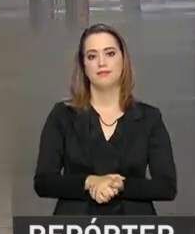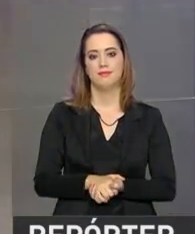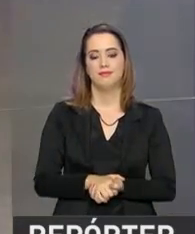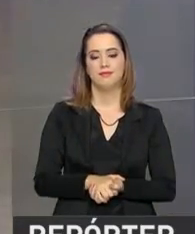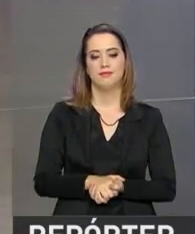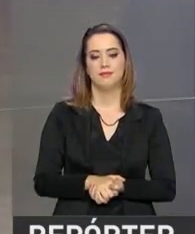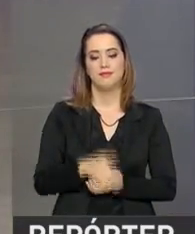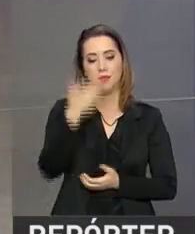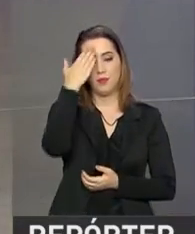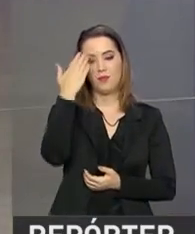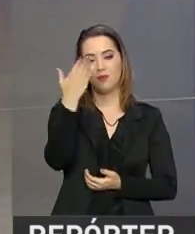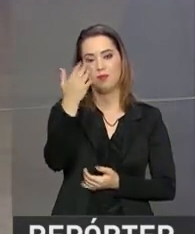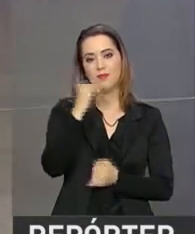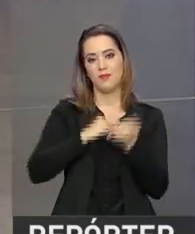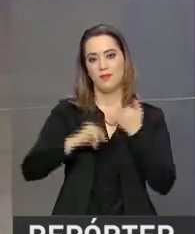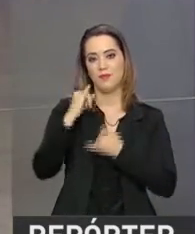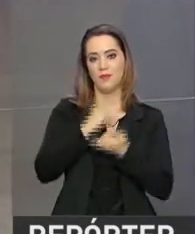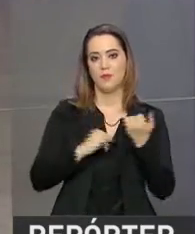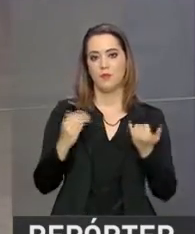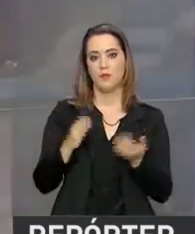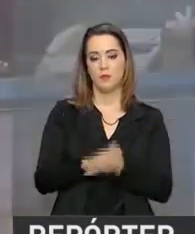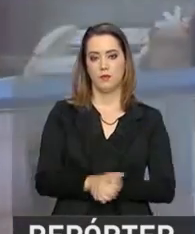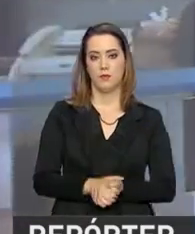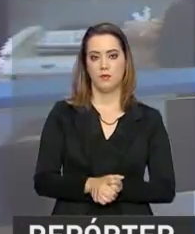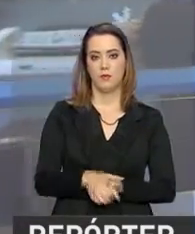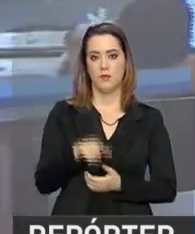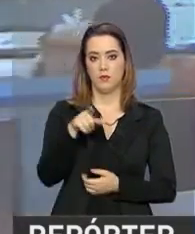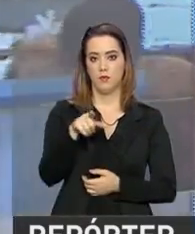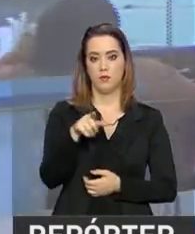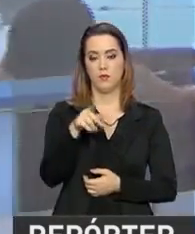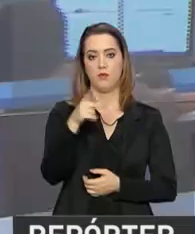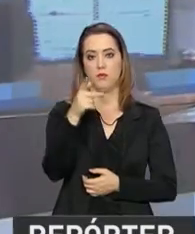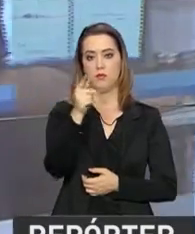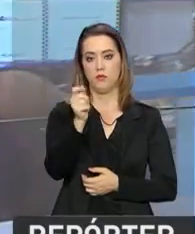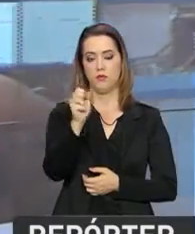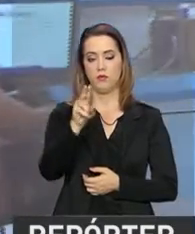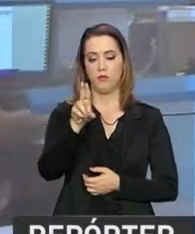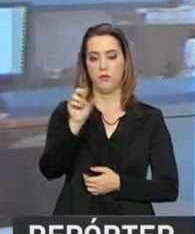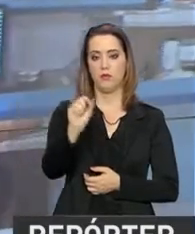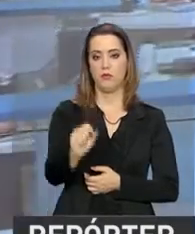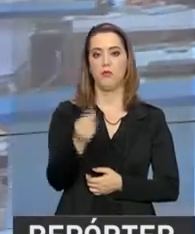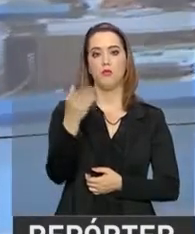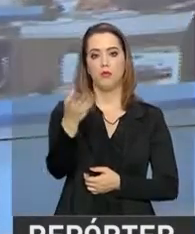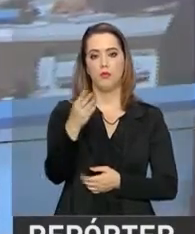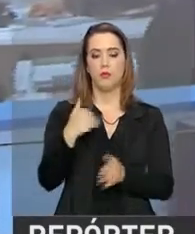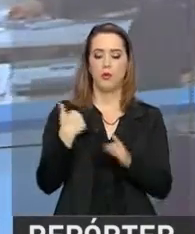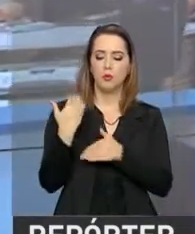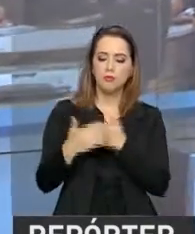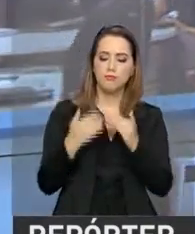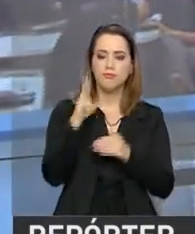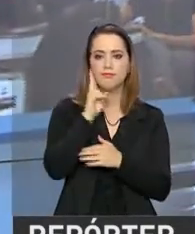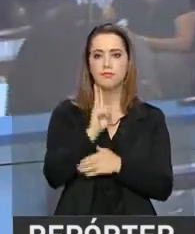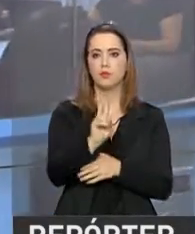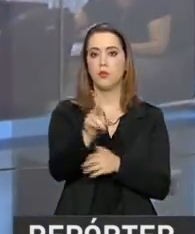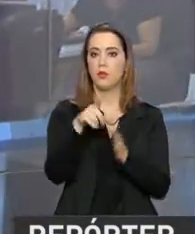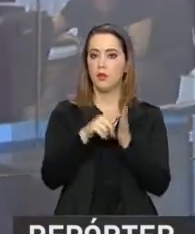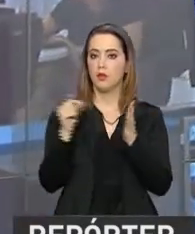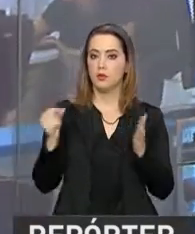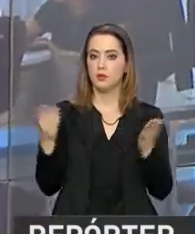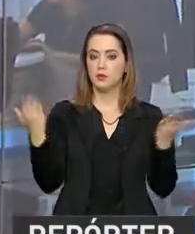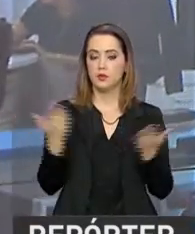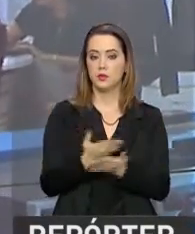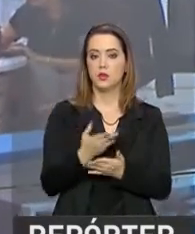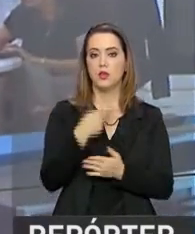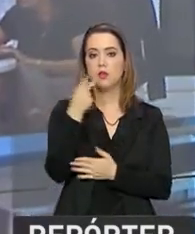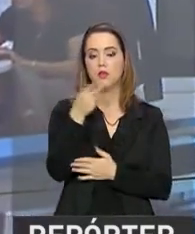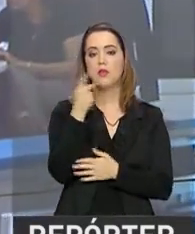Leandro. Obrigado, Paulo, pelas suas informações. O La Salvia vai continuar no Palácio Planalto, acompanhando a movimentação por lá. E agora a gente vai